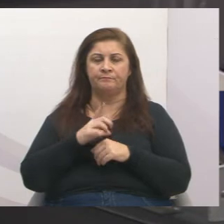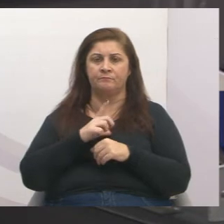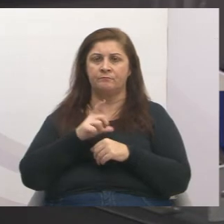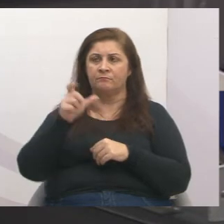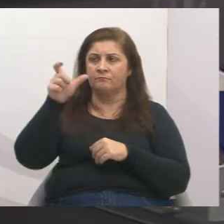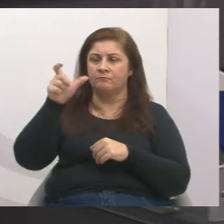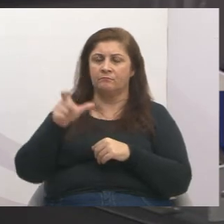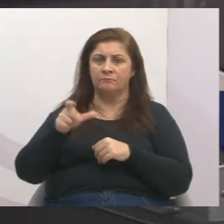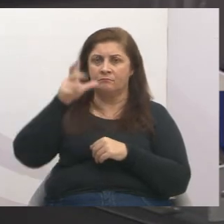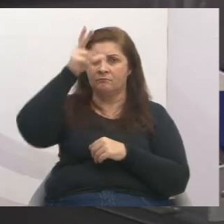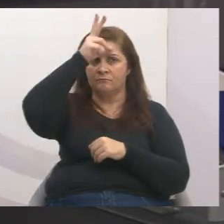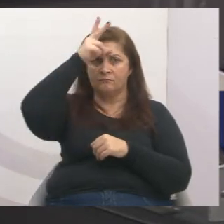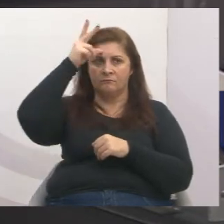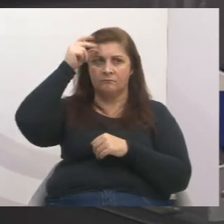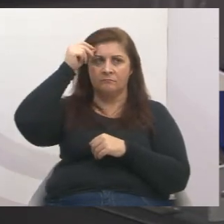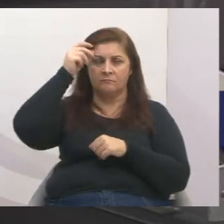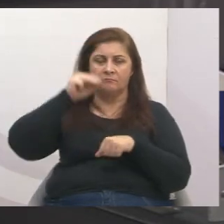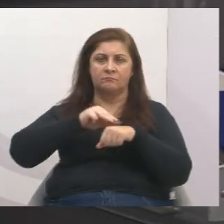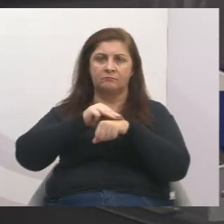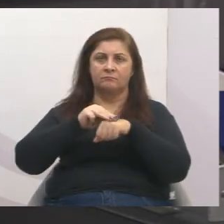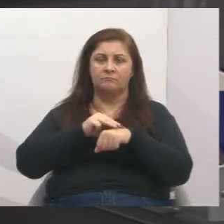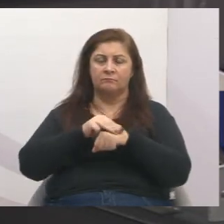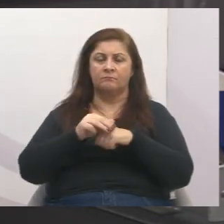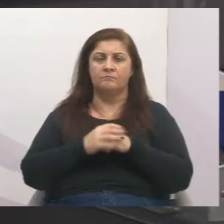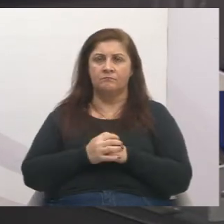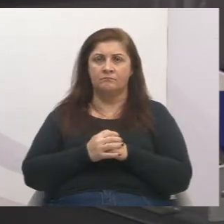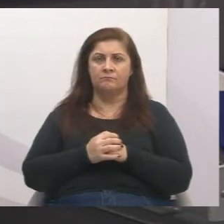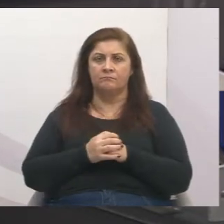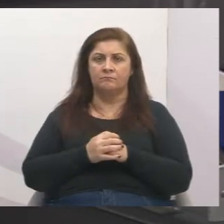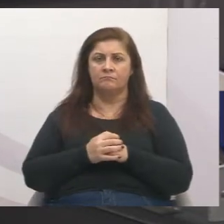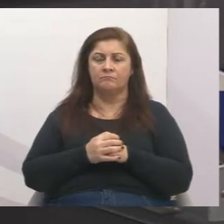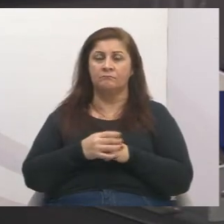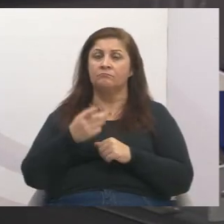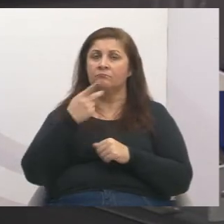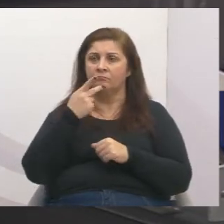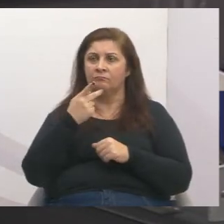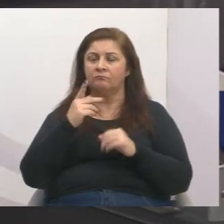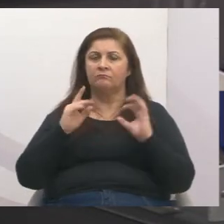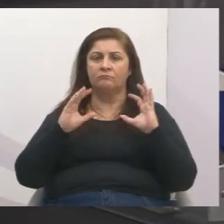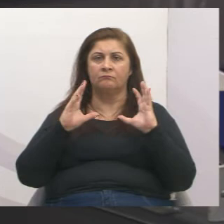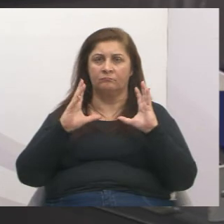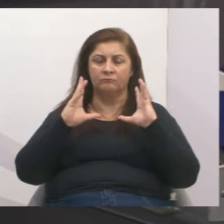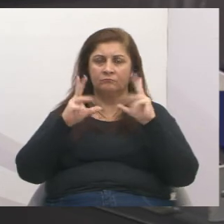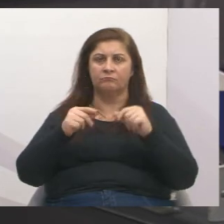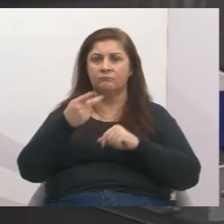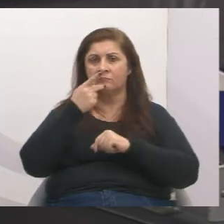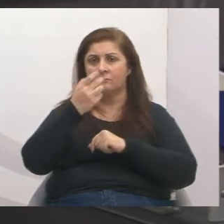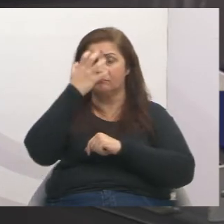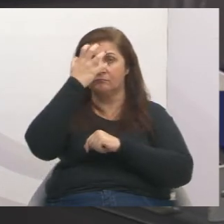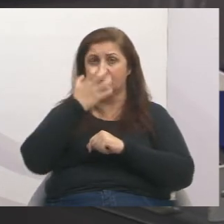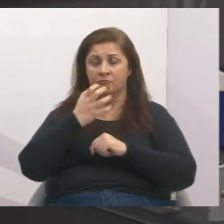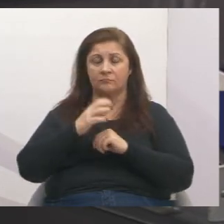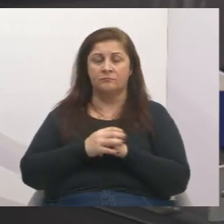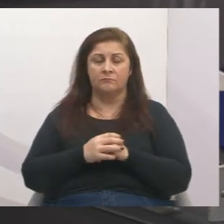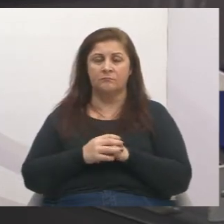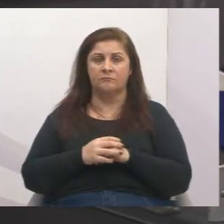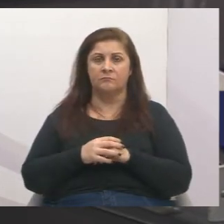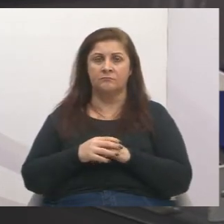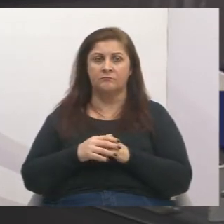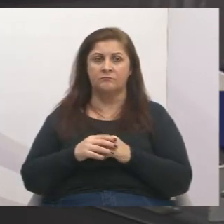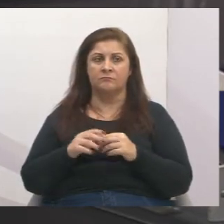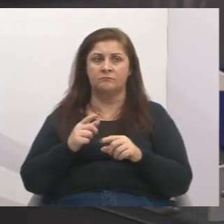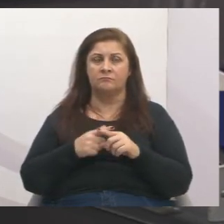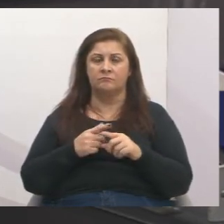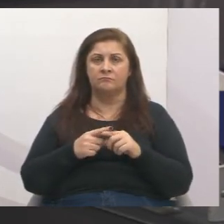Isaías presente nessas discussões. Foi tratado com muita seriedade, não é? Justamente porque a gente, quando está no